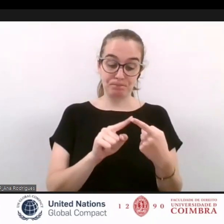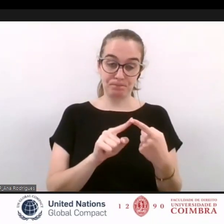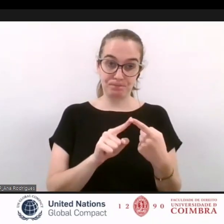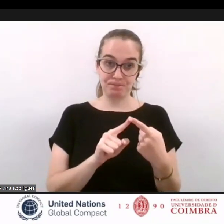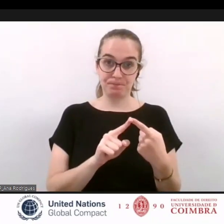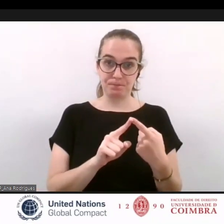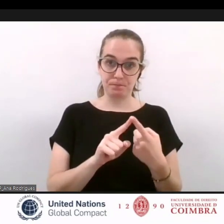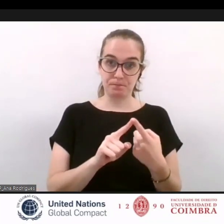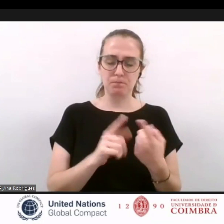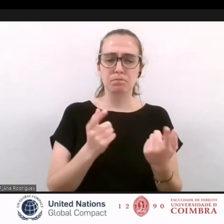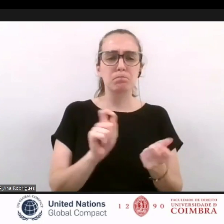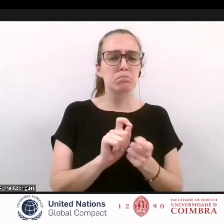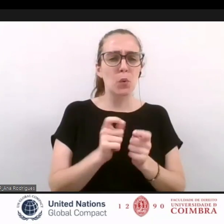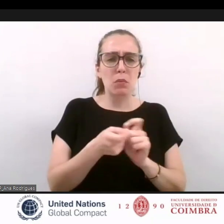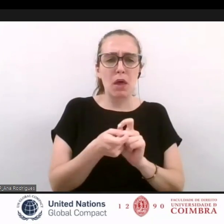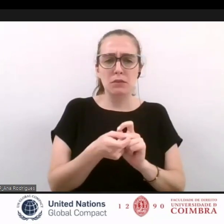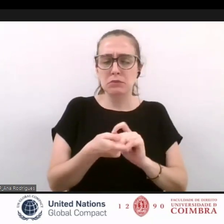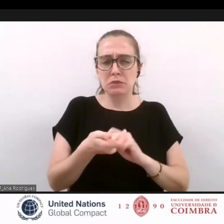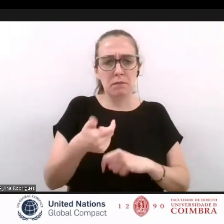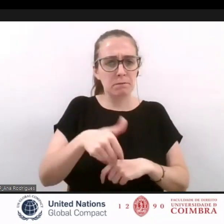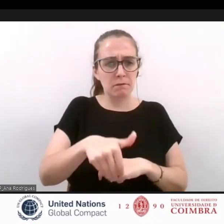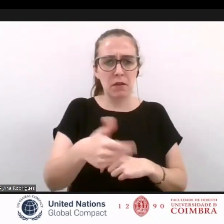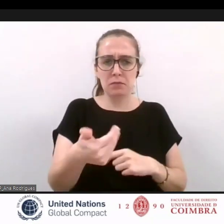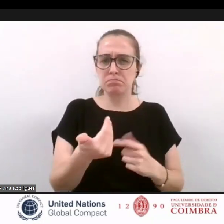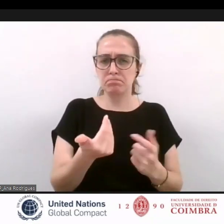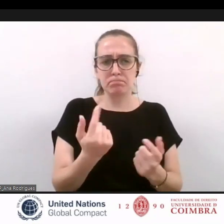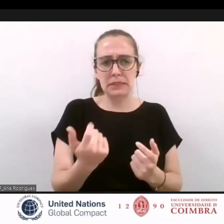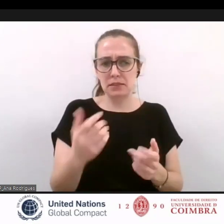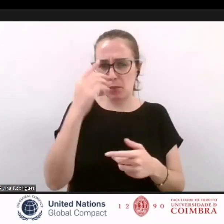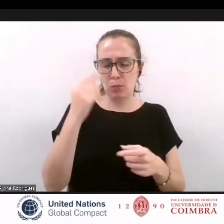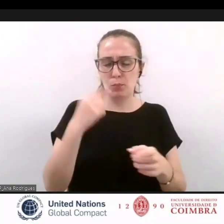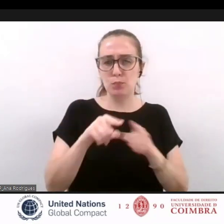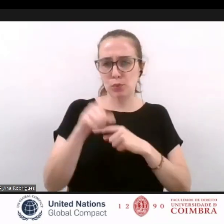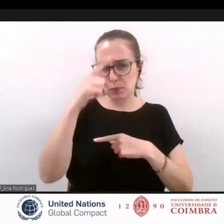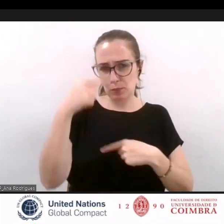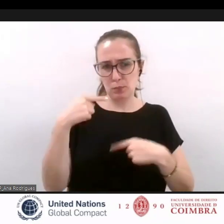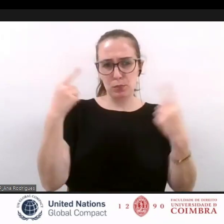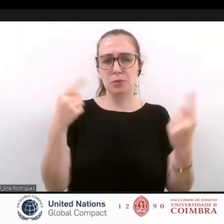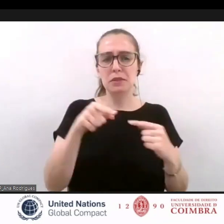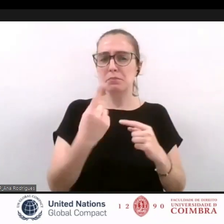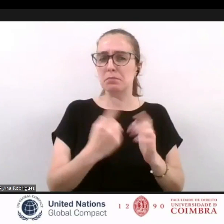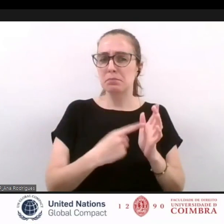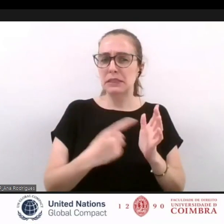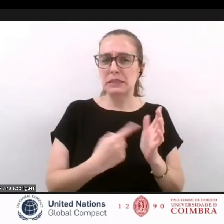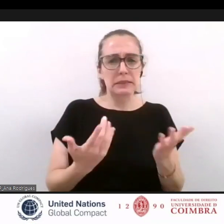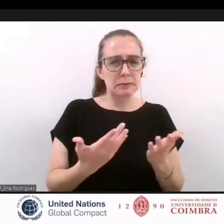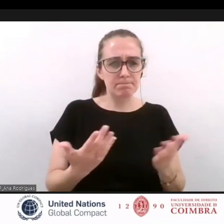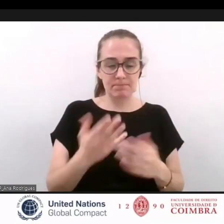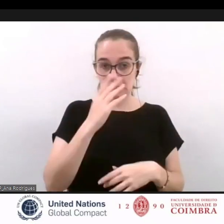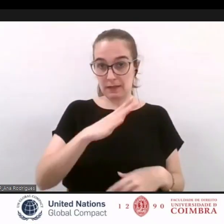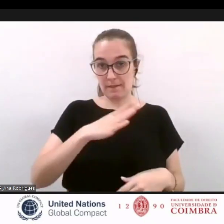que mudanças são necessárias ao nível das políticas públicas para se